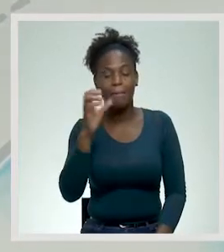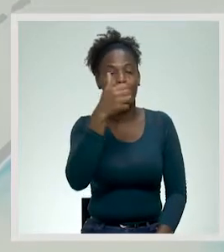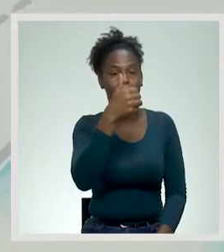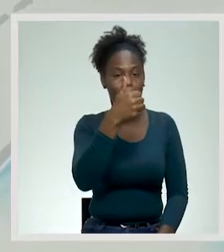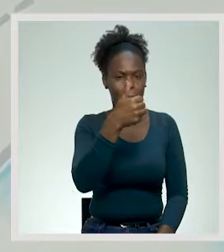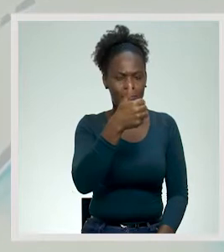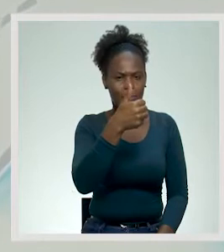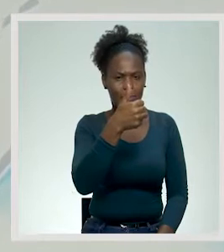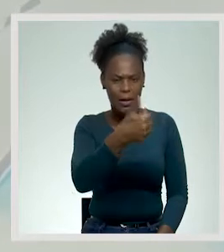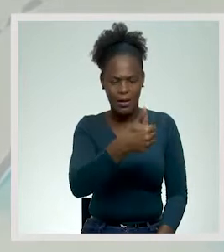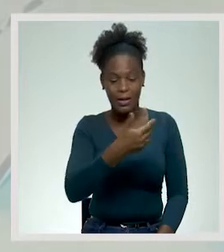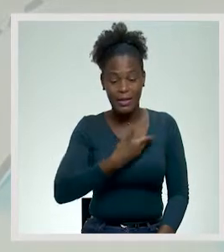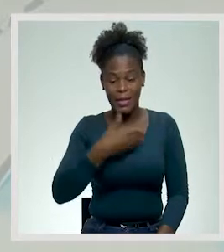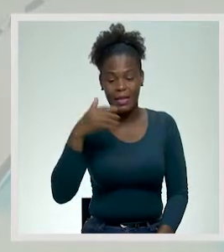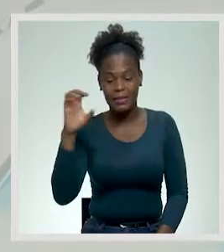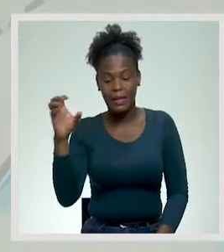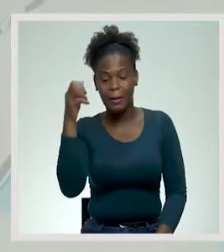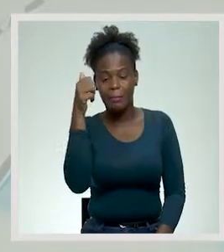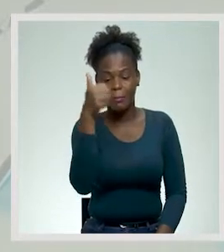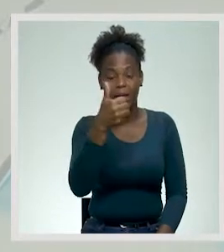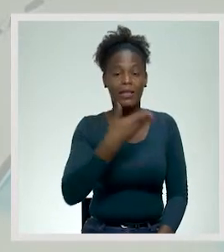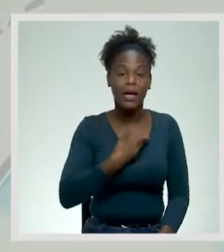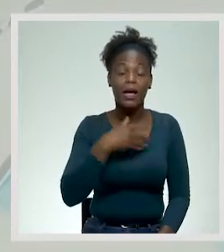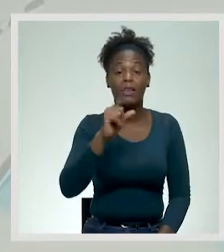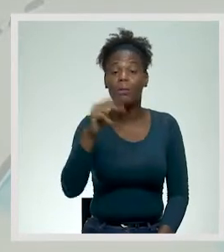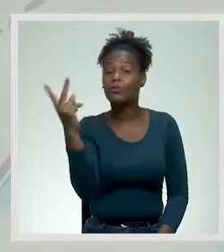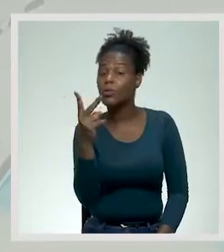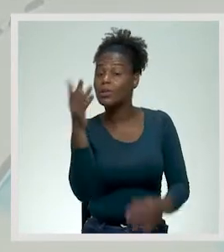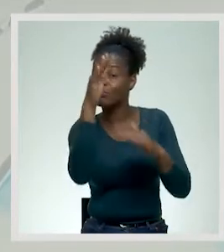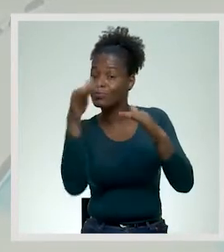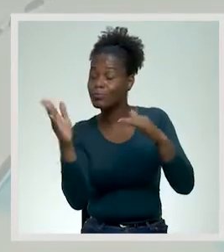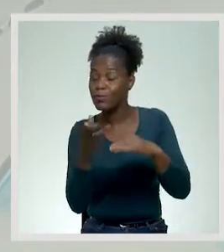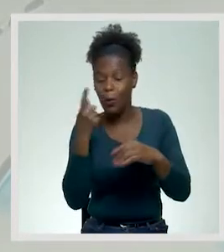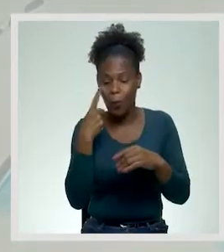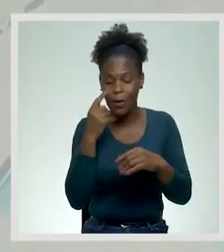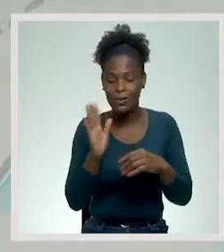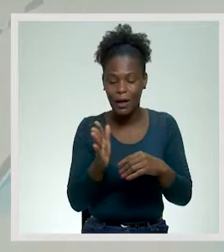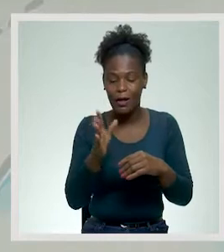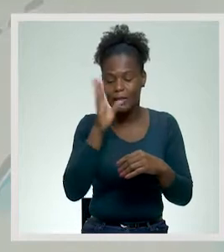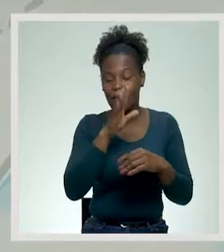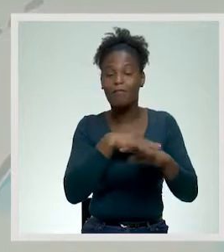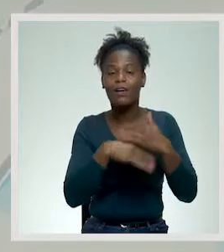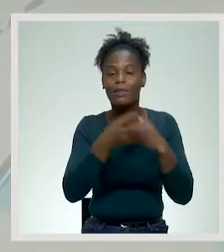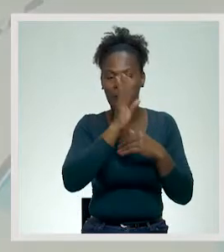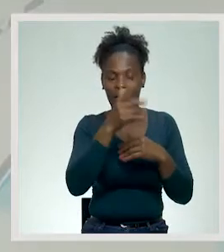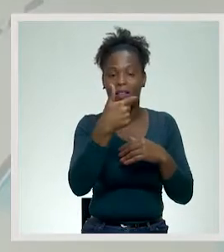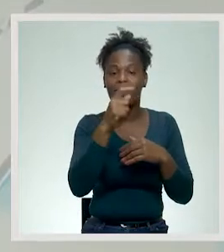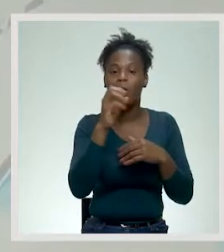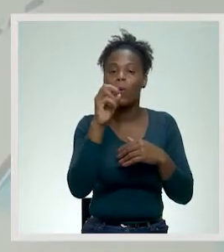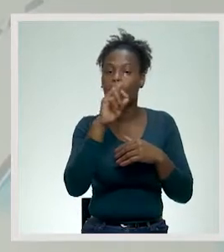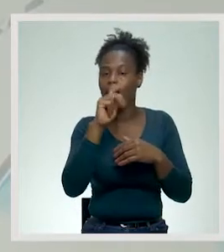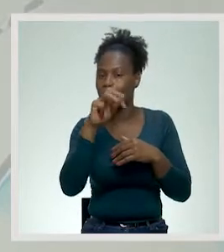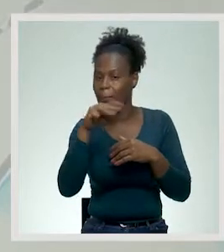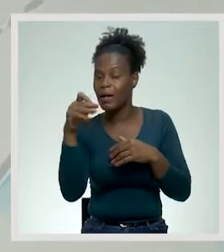B e D, também vocês ficam com dois lados conhecidos. Aplicando teorema de